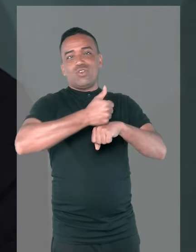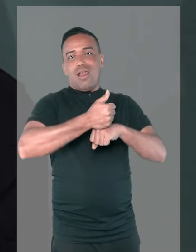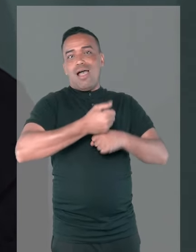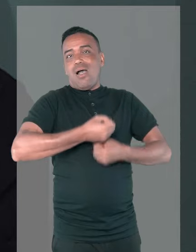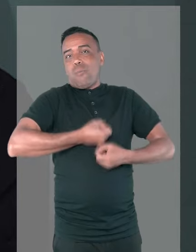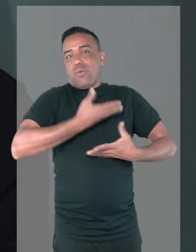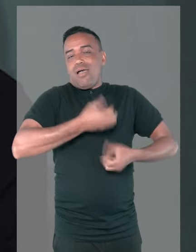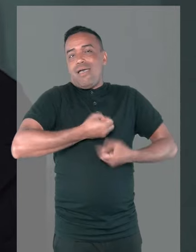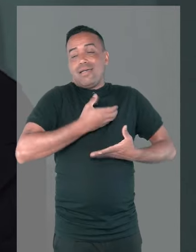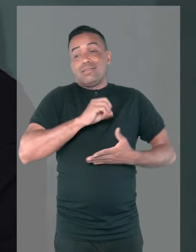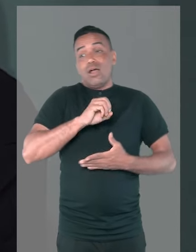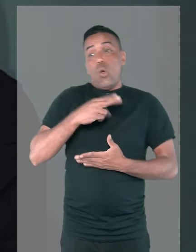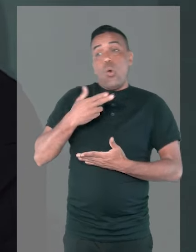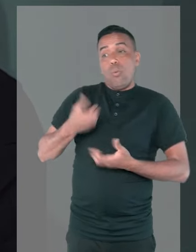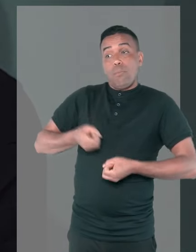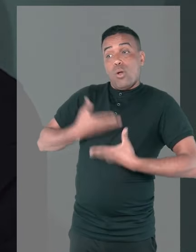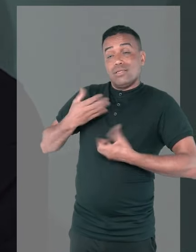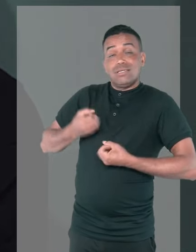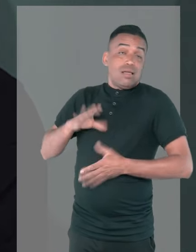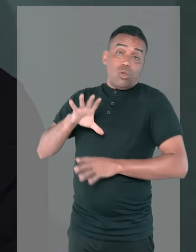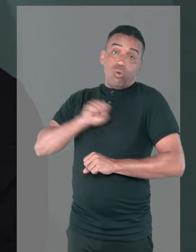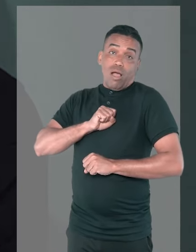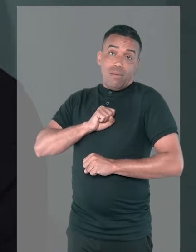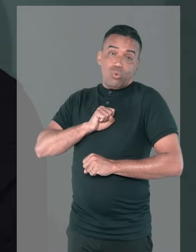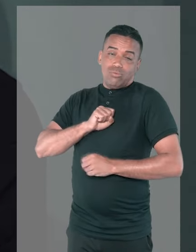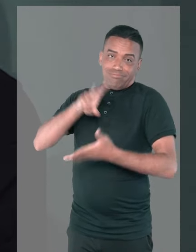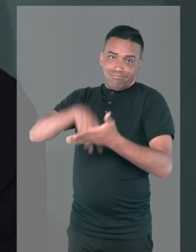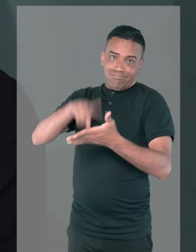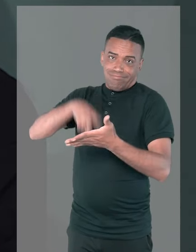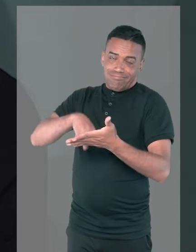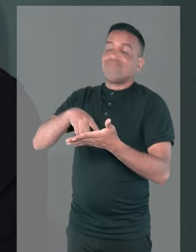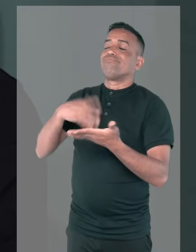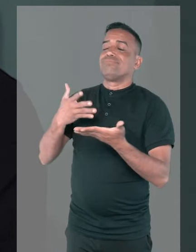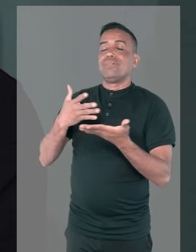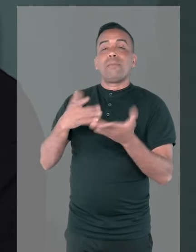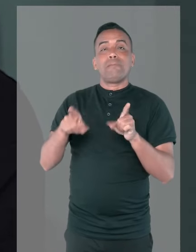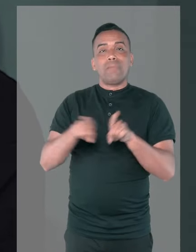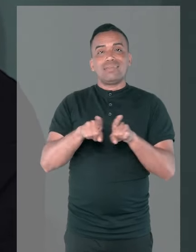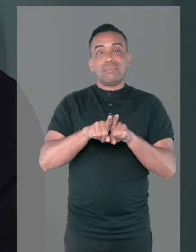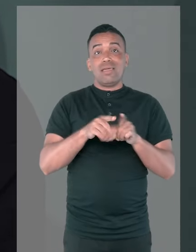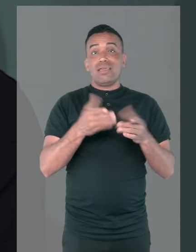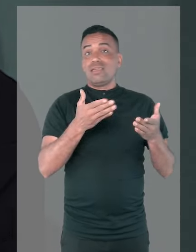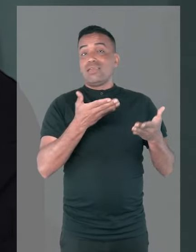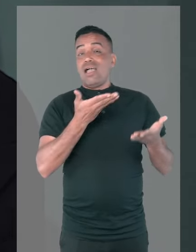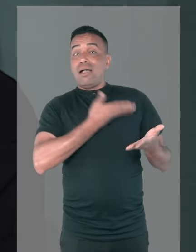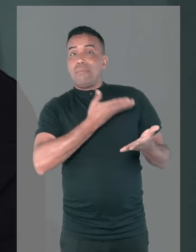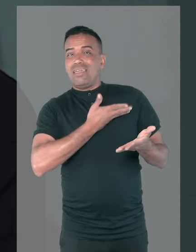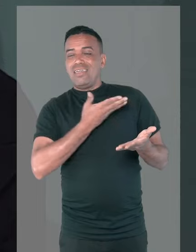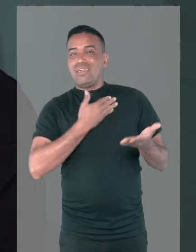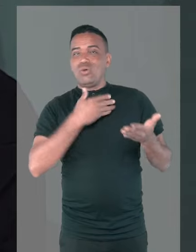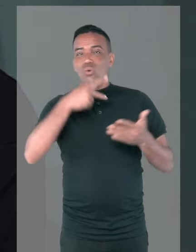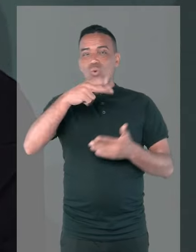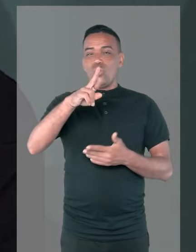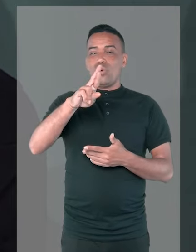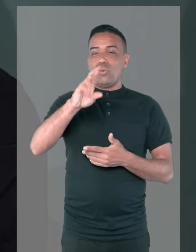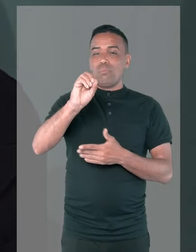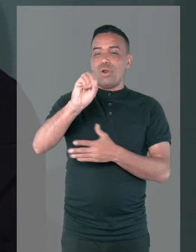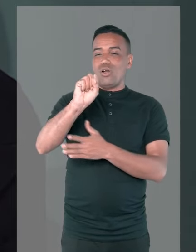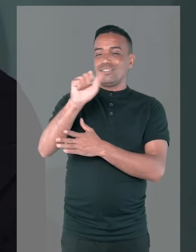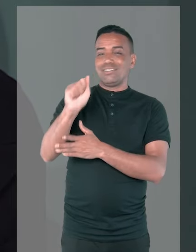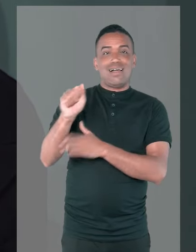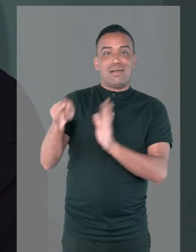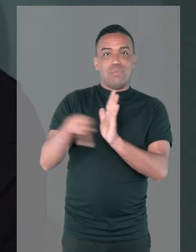poemas, talvez, que eu admire, mas mais propriamente do que com colegas prosadores da minha própria geração,